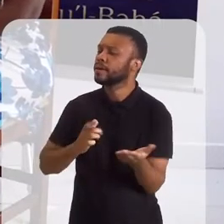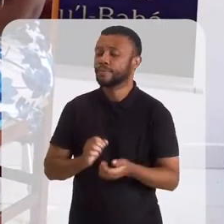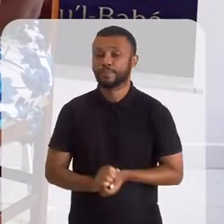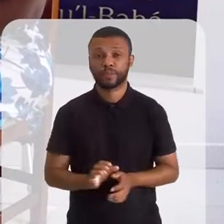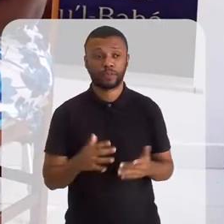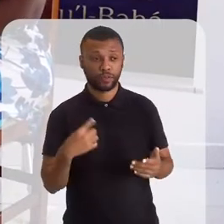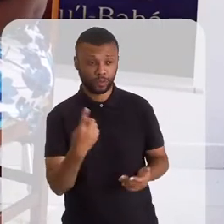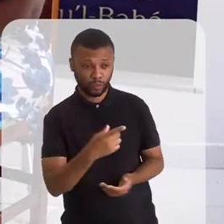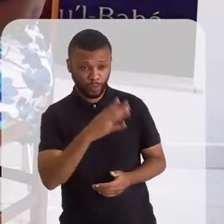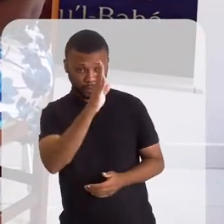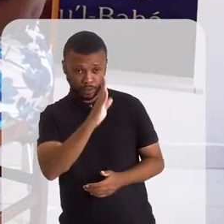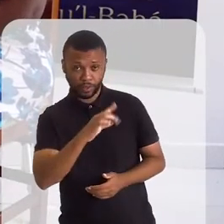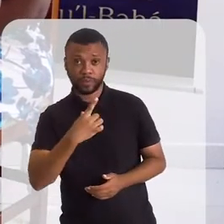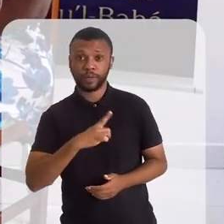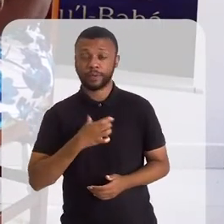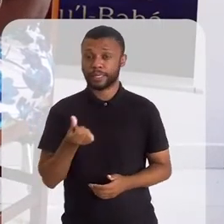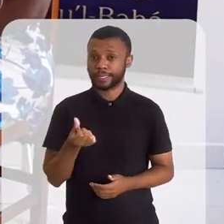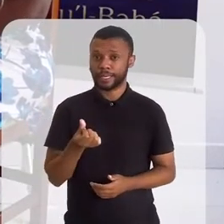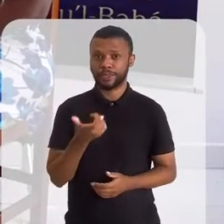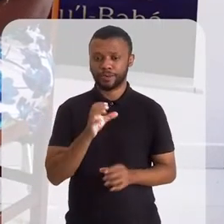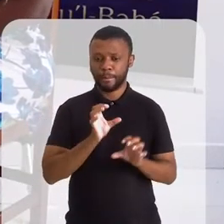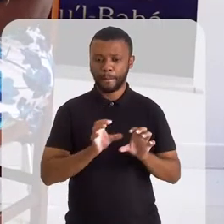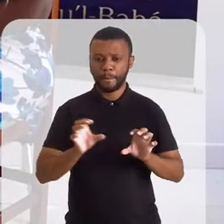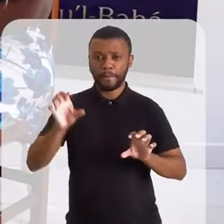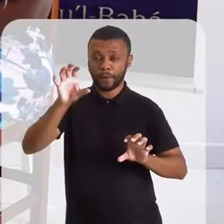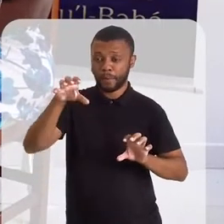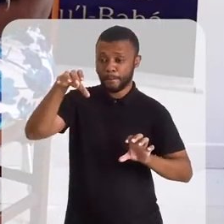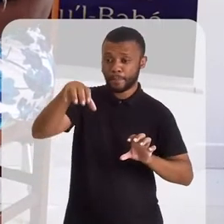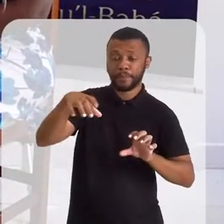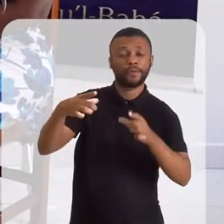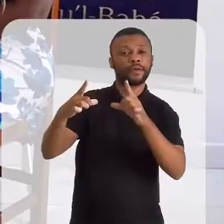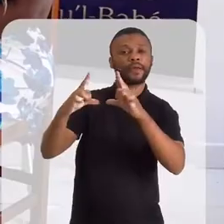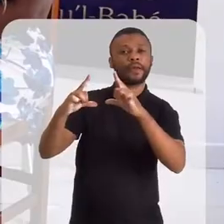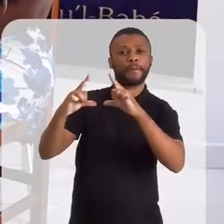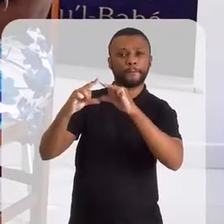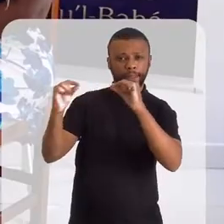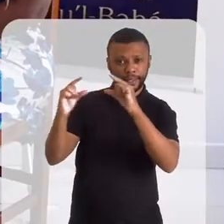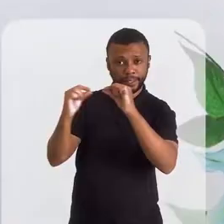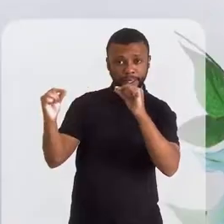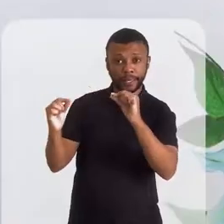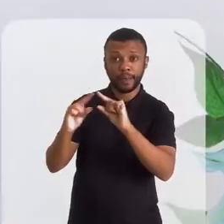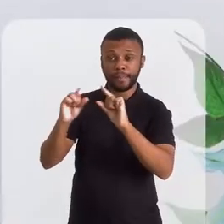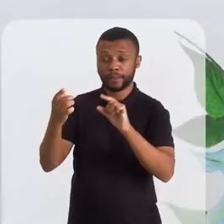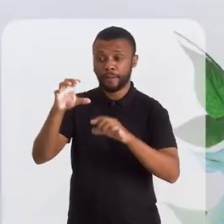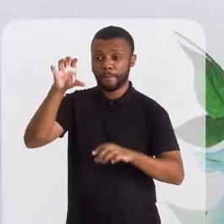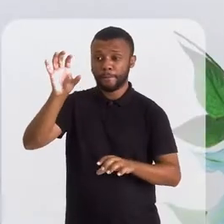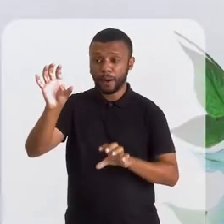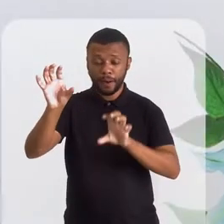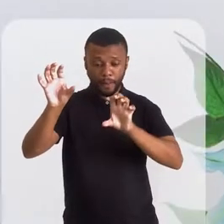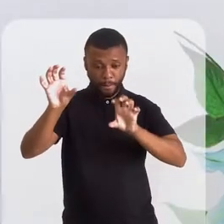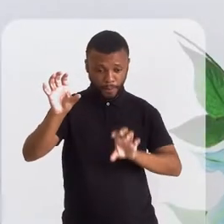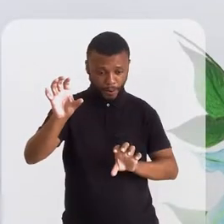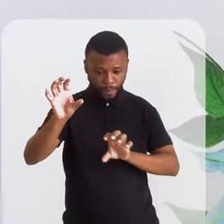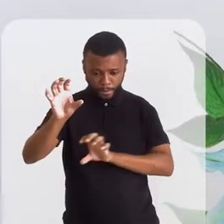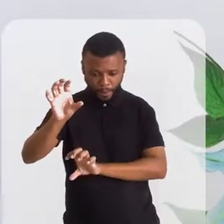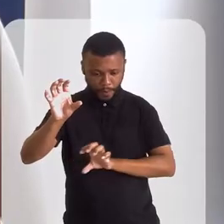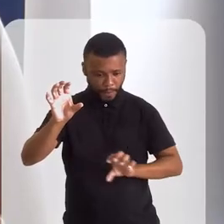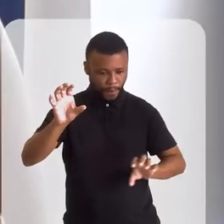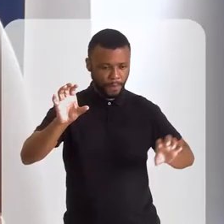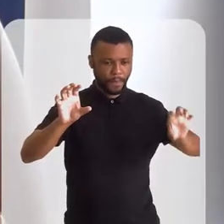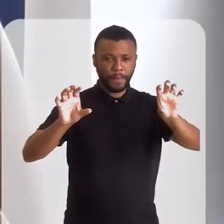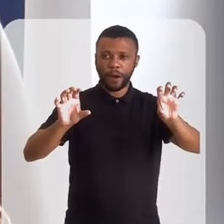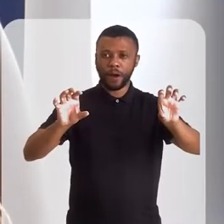Então, aqui no Brasil a gente tem 6 regiões, tem a Assembleia Nacional que fica lá em Brasília, né? E aí tem 6 regiões